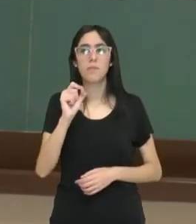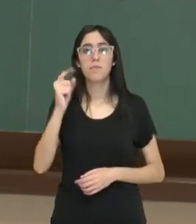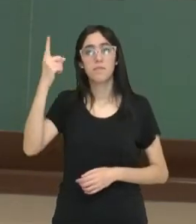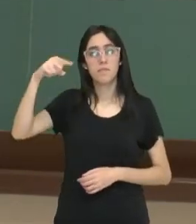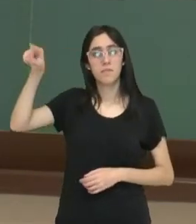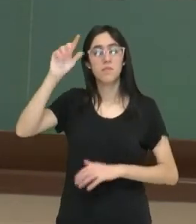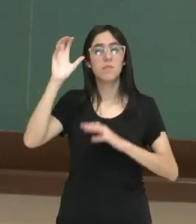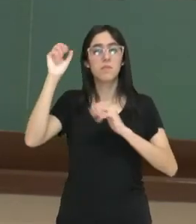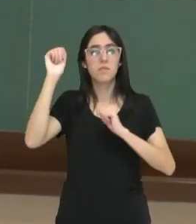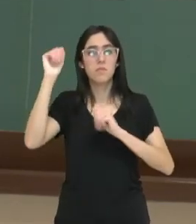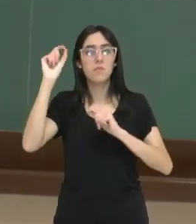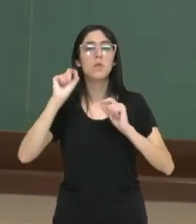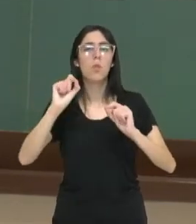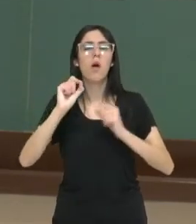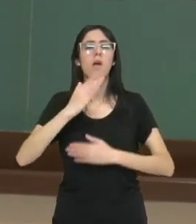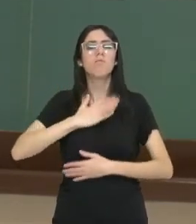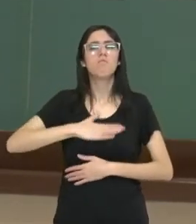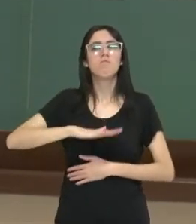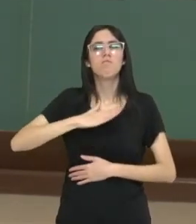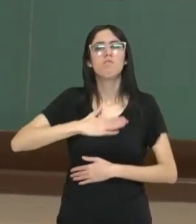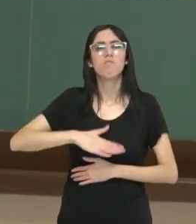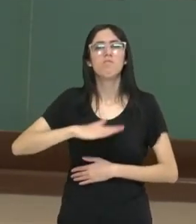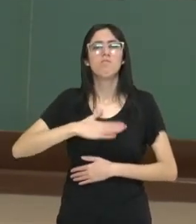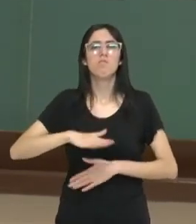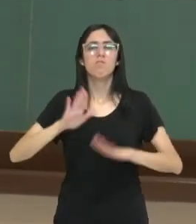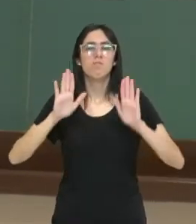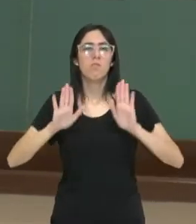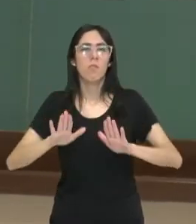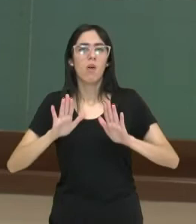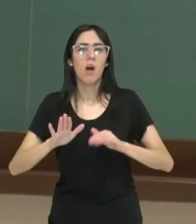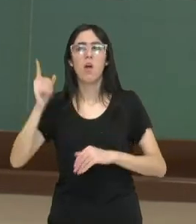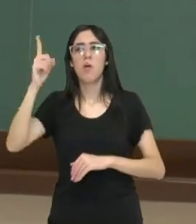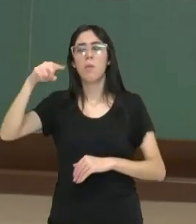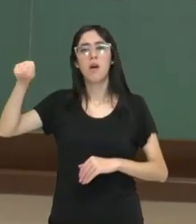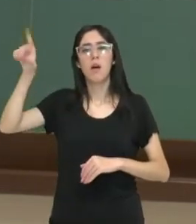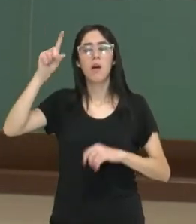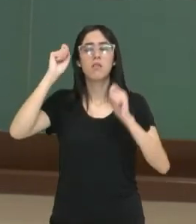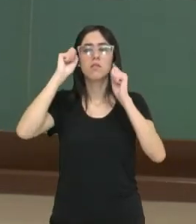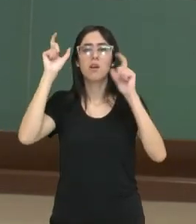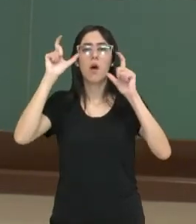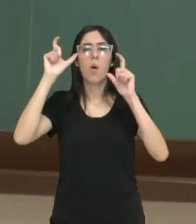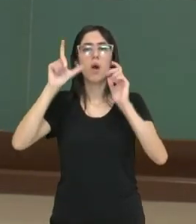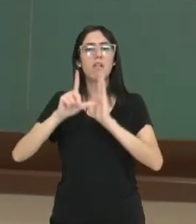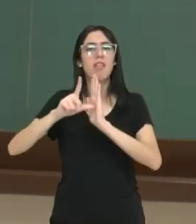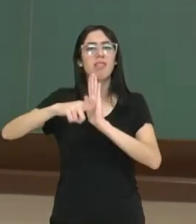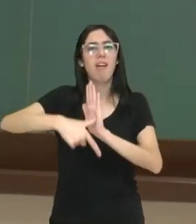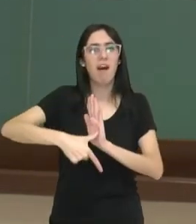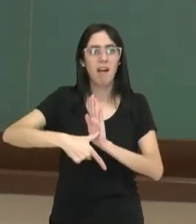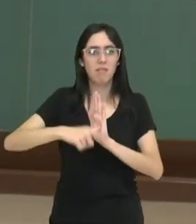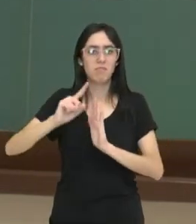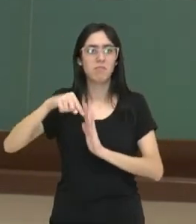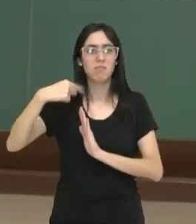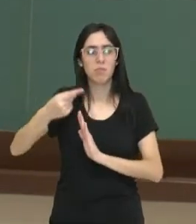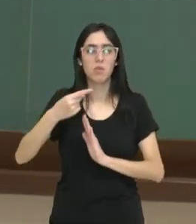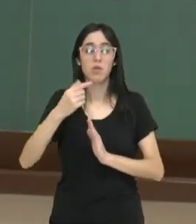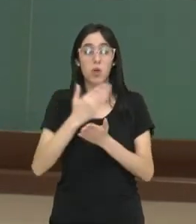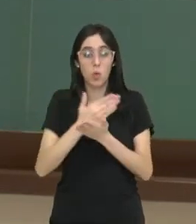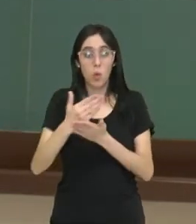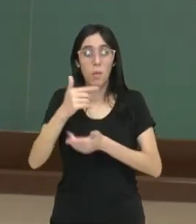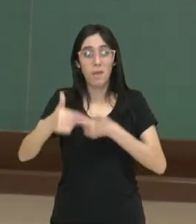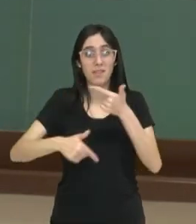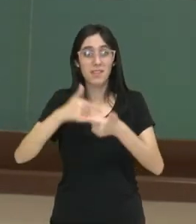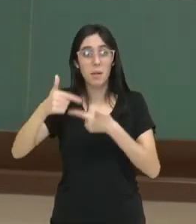acelerados, eles sabem apreciar, eles acordam mais tarde, não que acordam, eles começam o trabalho